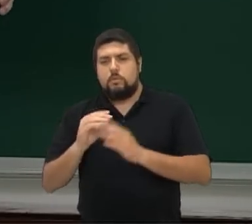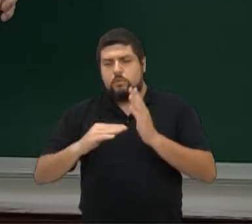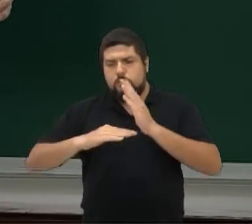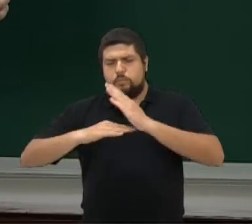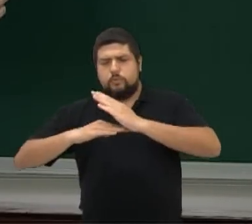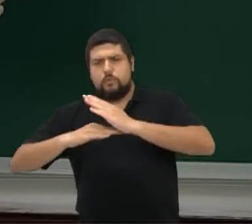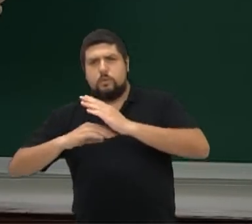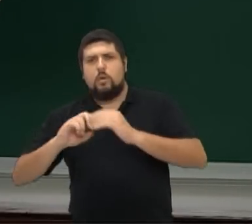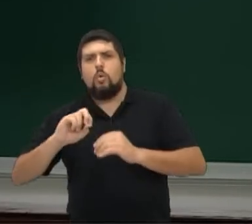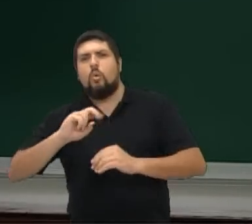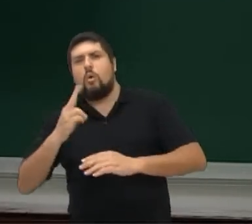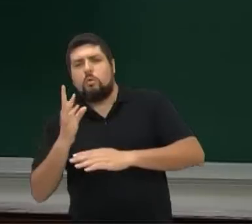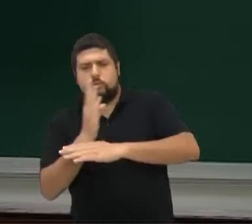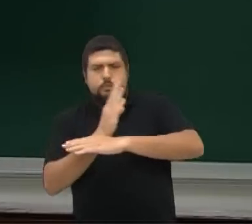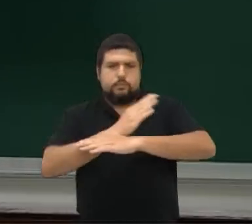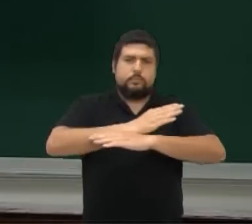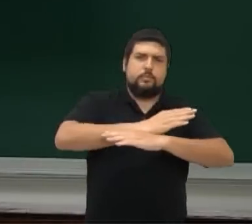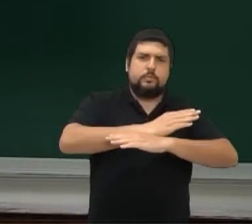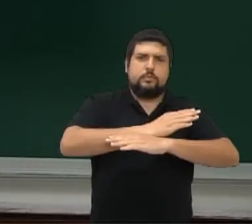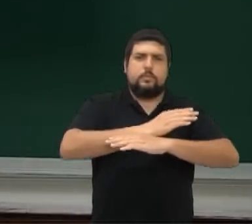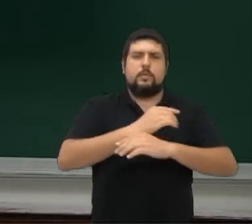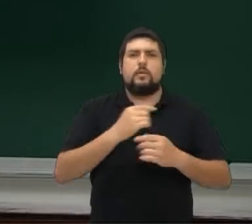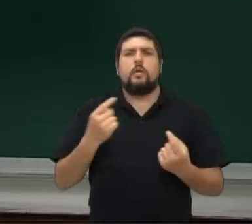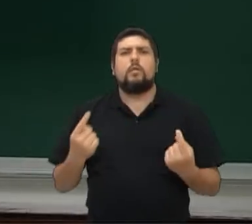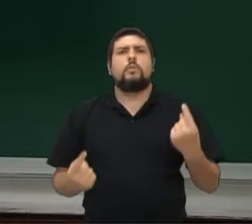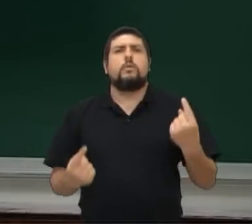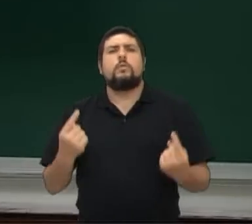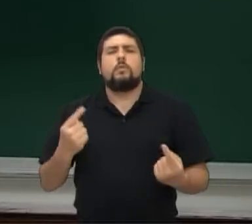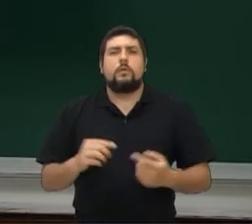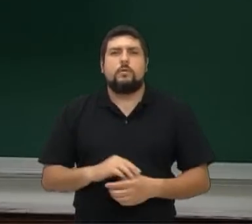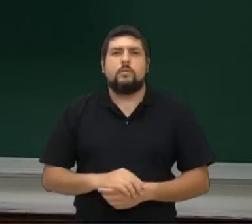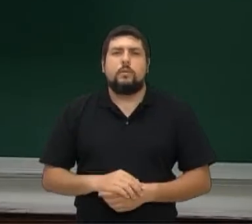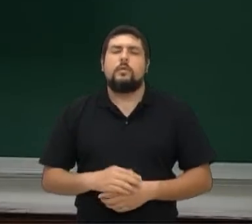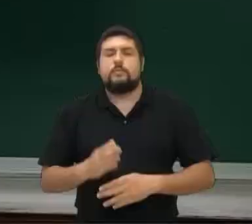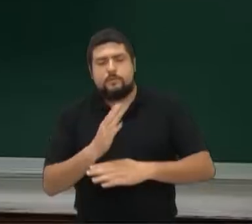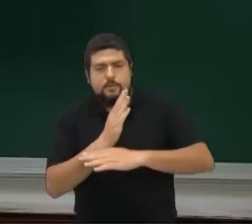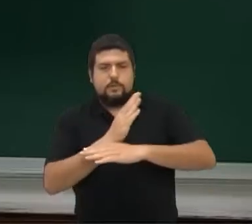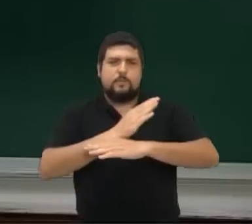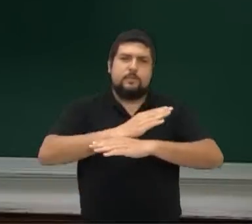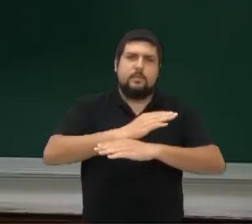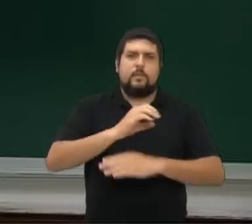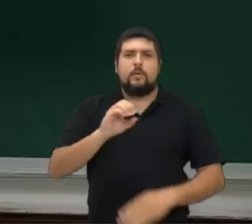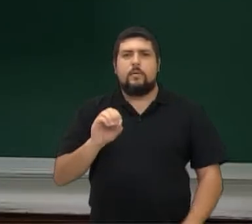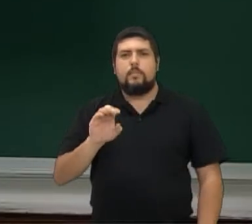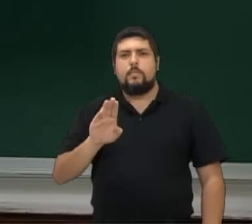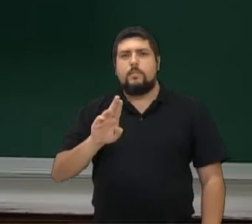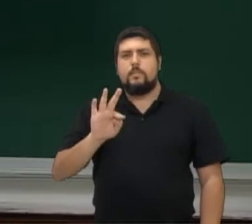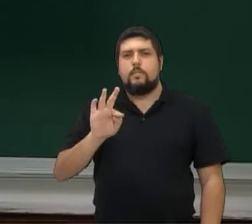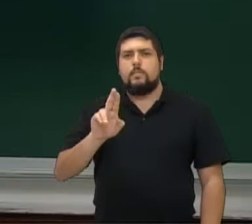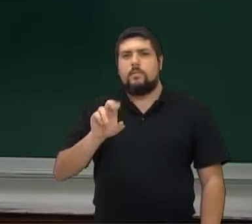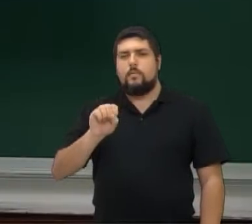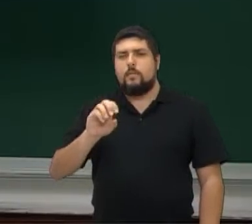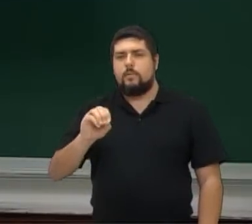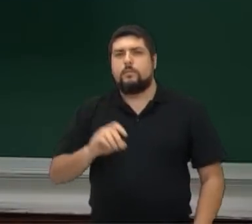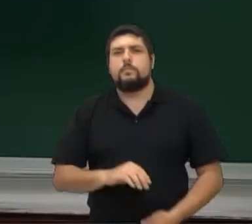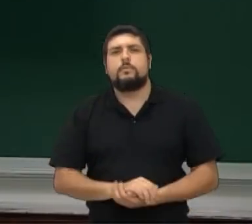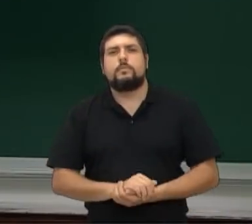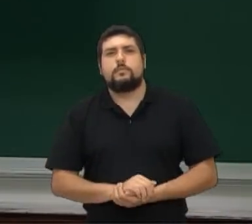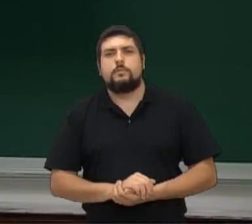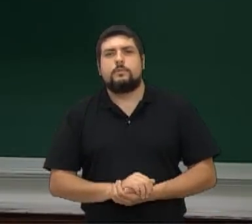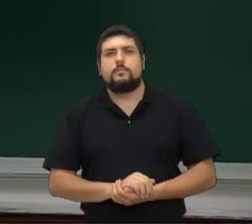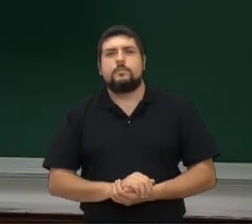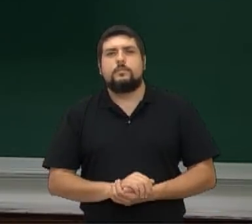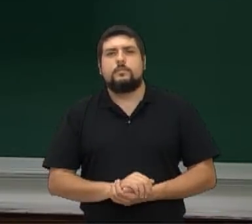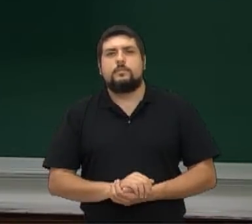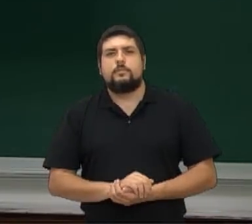ângulo obtuso, que é maior que 90? Um ângulo obtuso, tá? Bom, agora nós